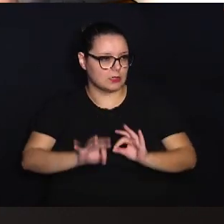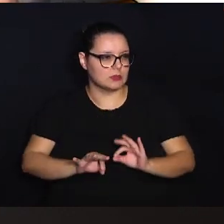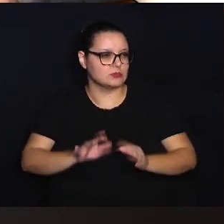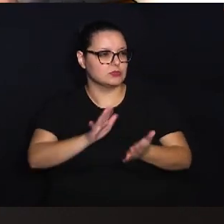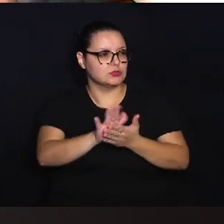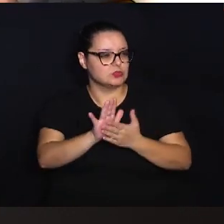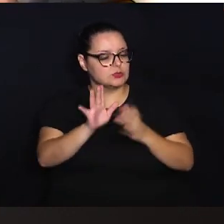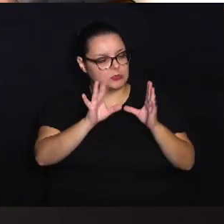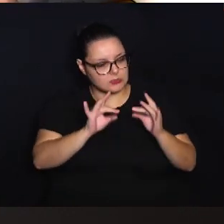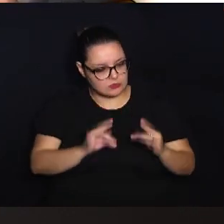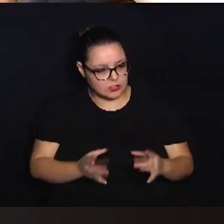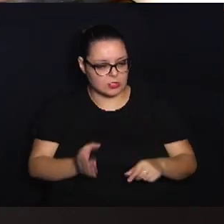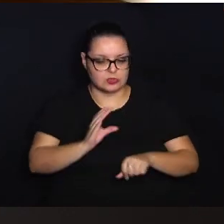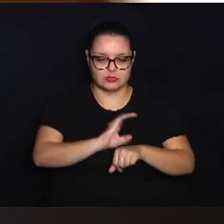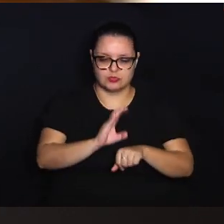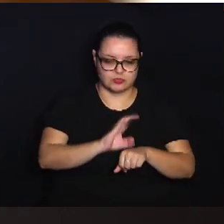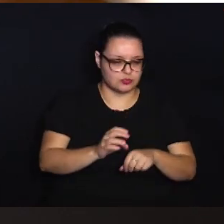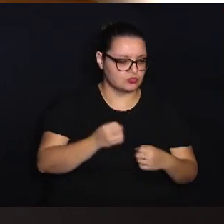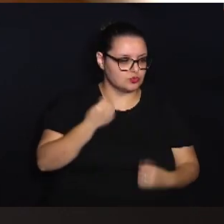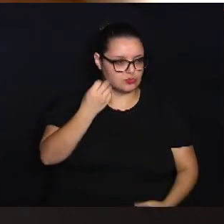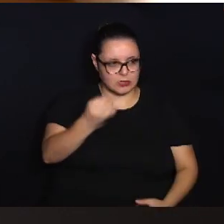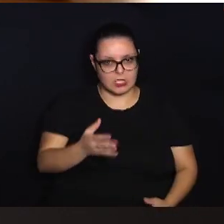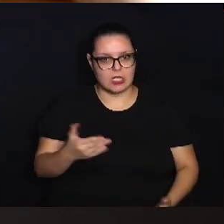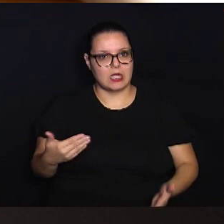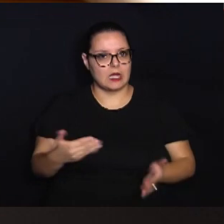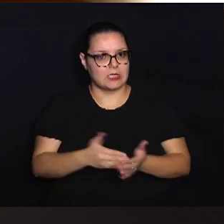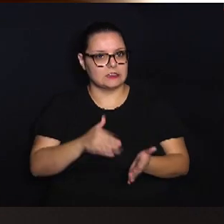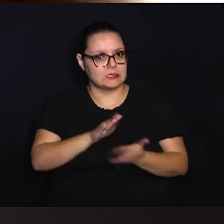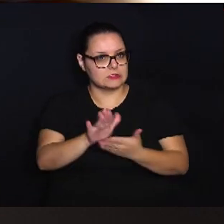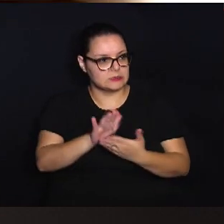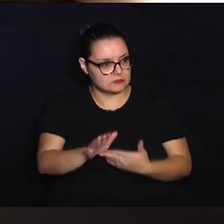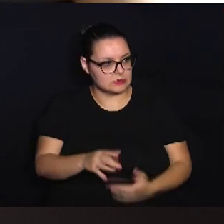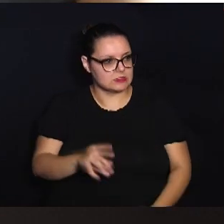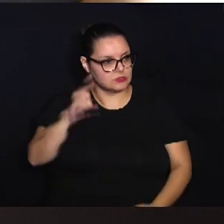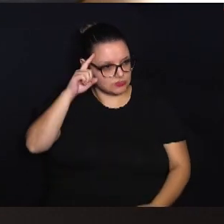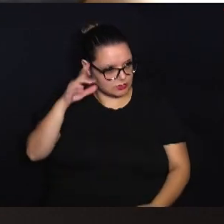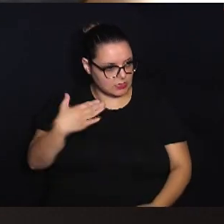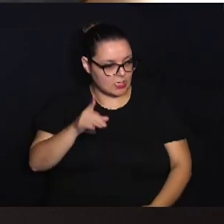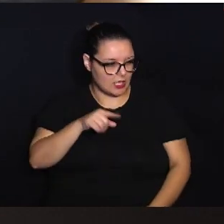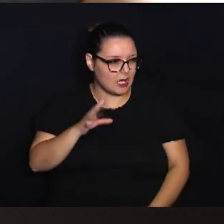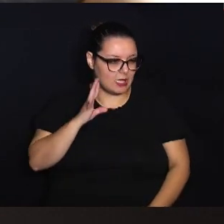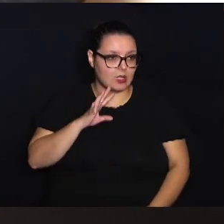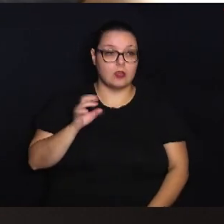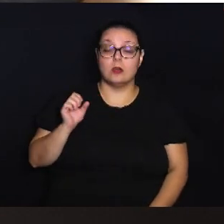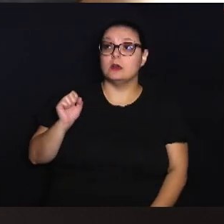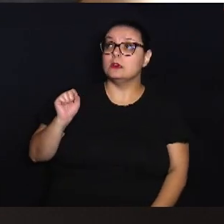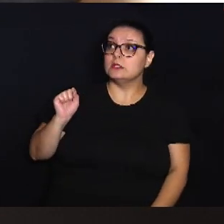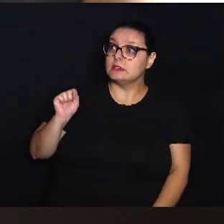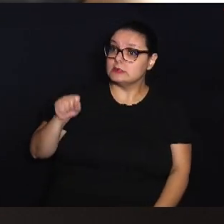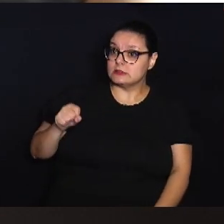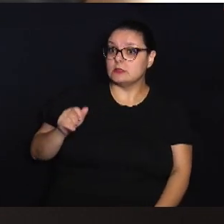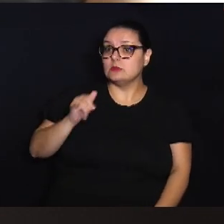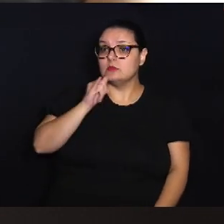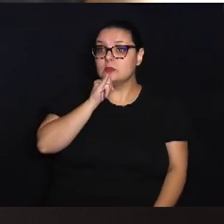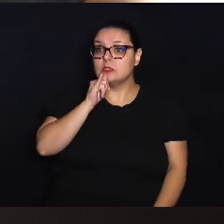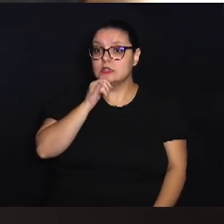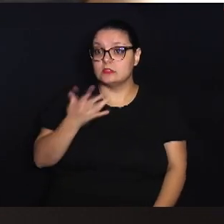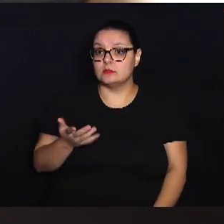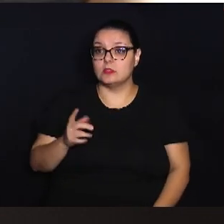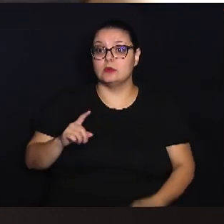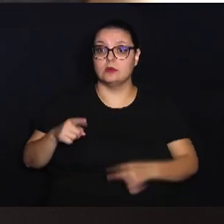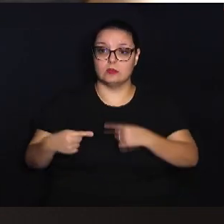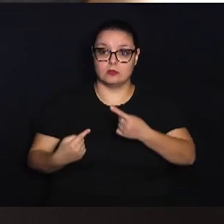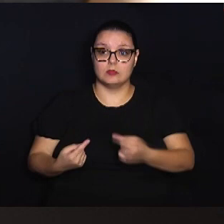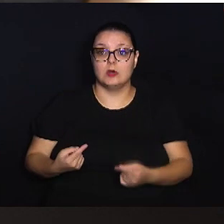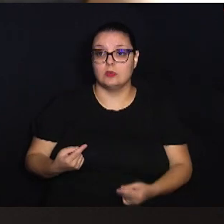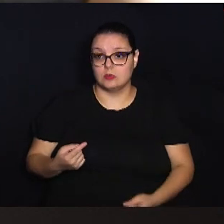despesas detalhado, desde os custos de viagem até as despesas diárias, é legal? Sim, por exemplo,